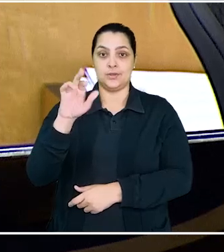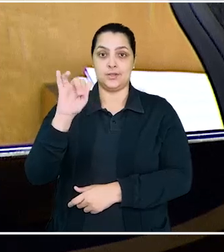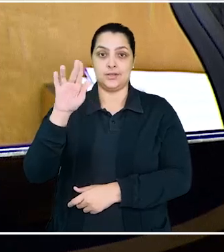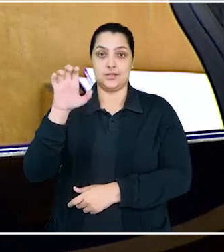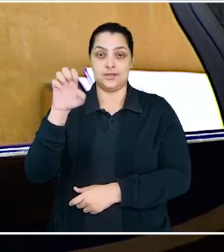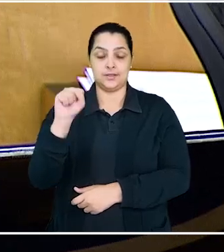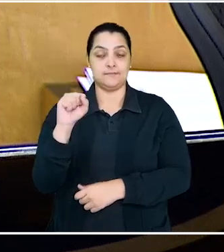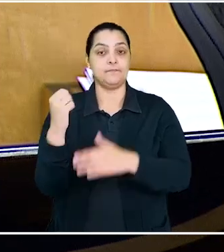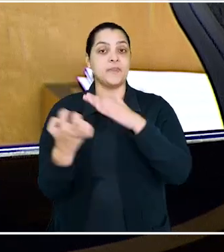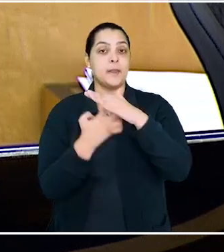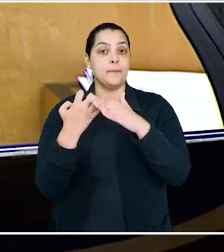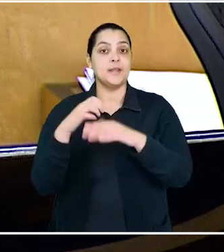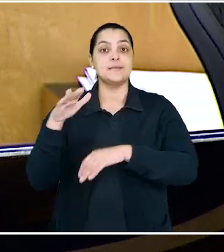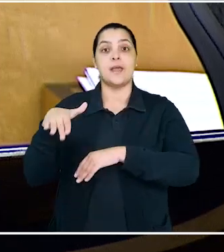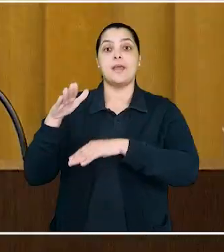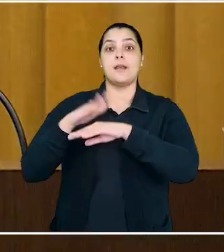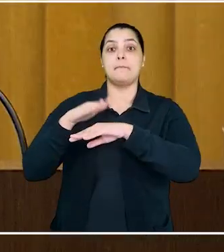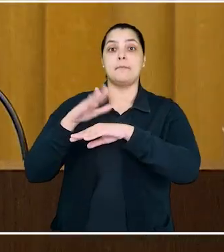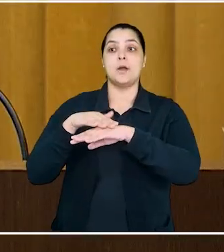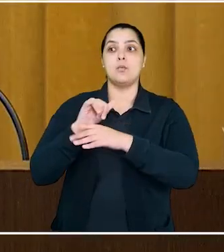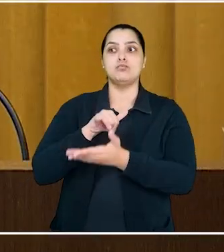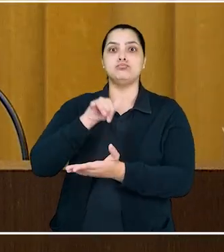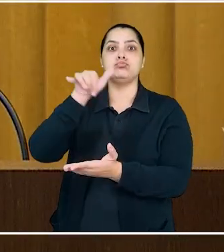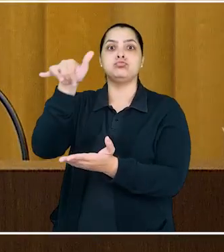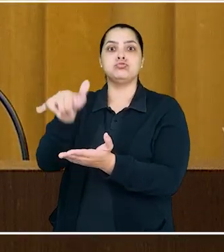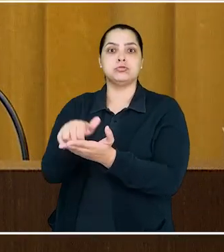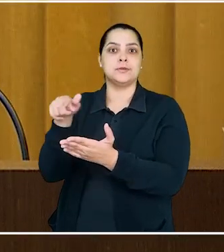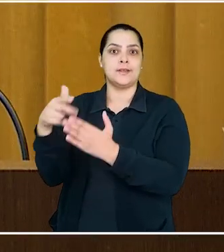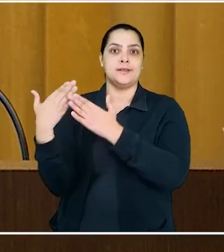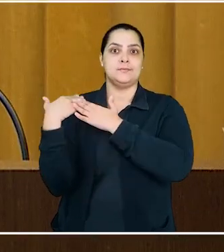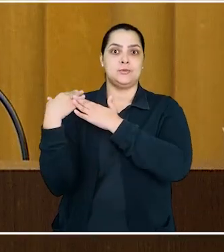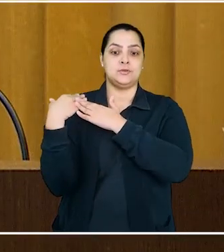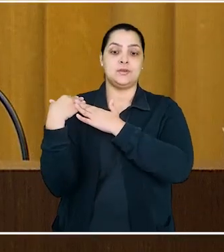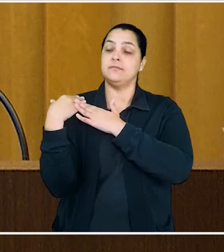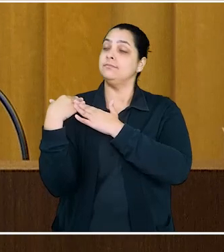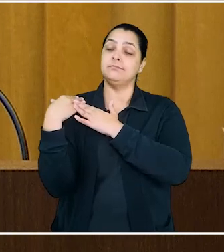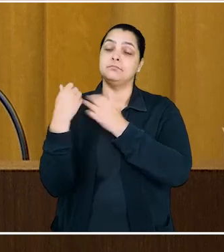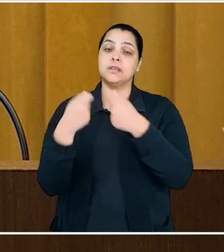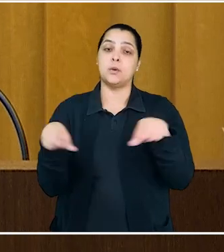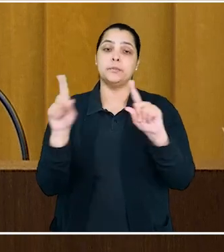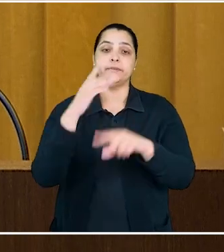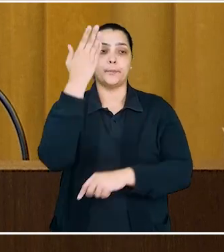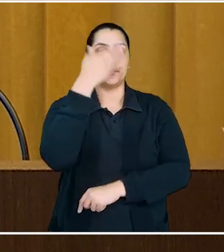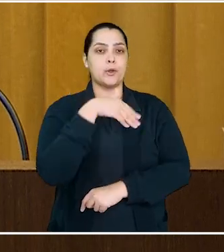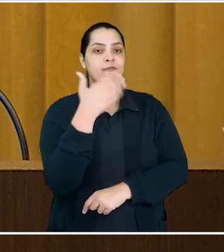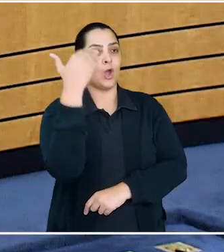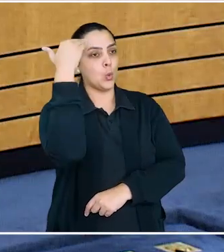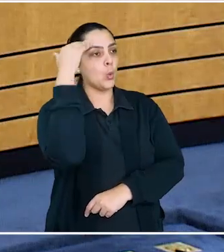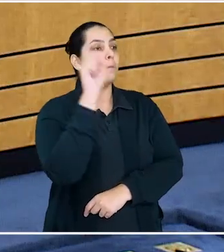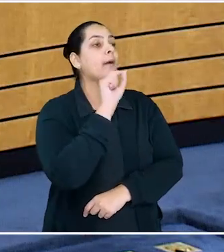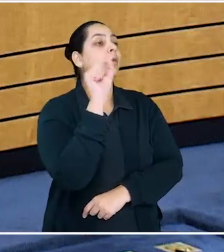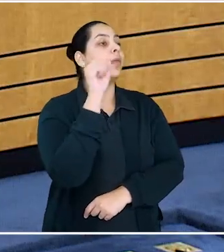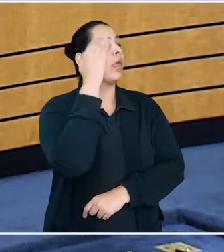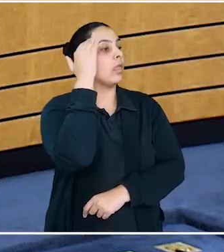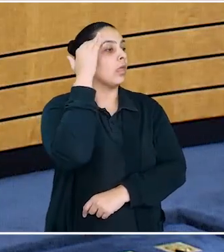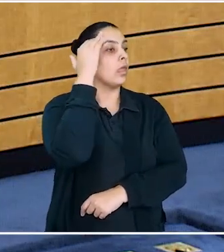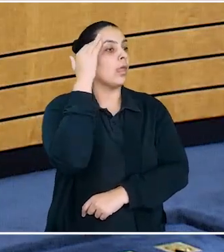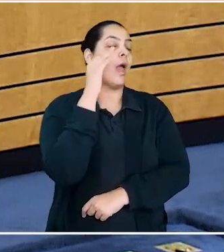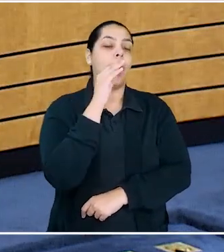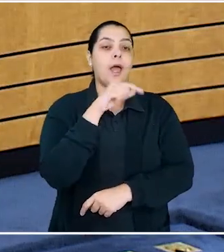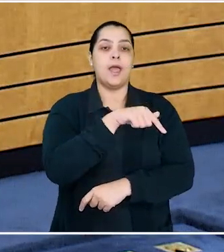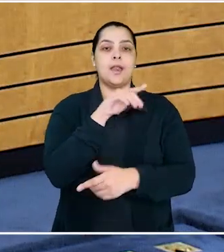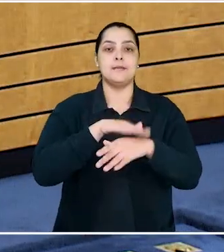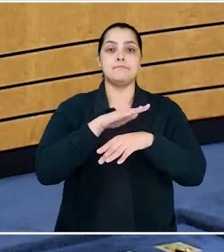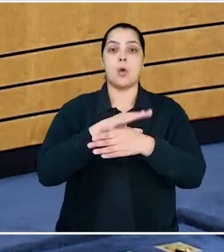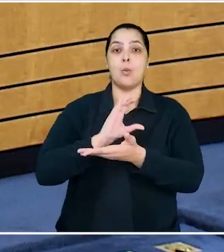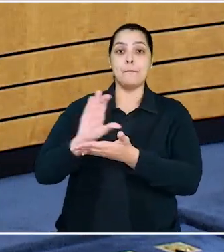empresa assume o papel de transportadora, não há necessidade de comprovar a culpa para caracterizar o dever de reparação